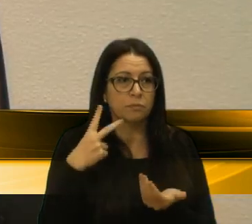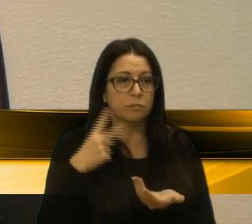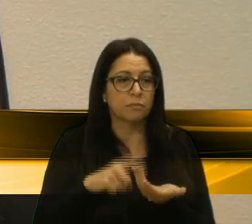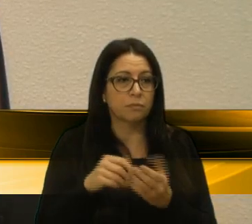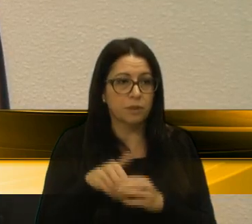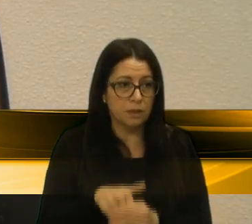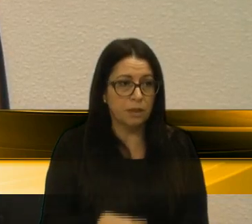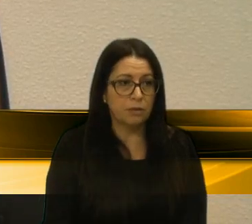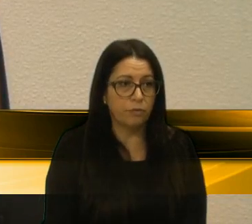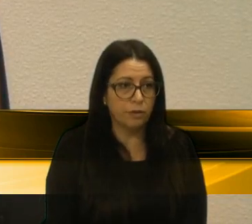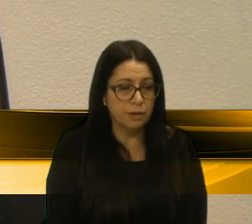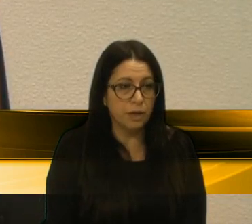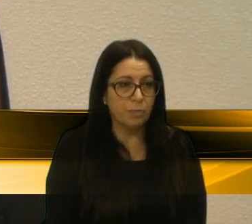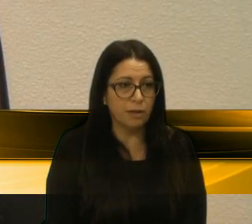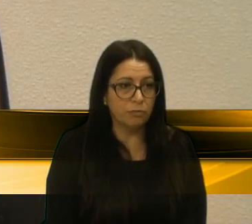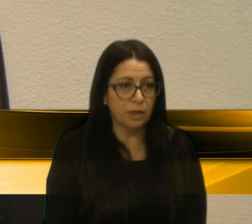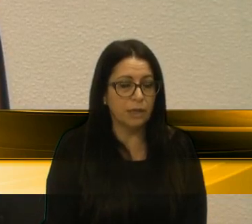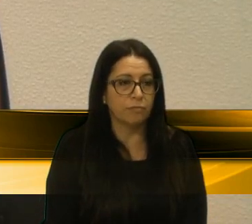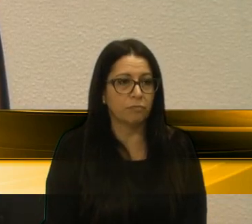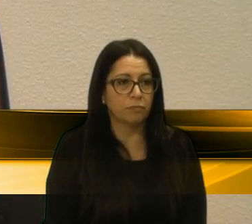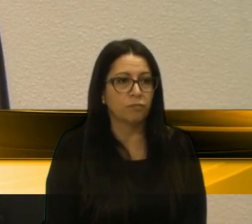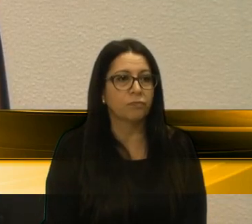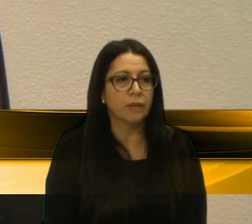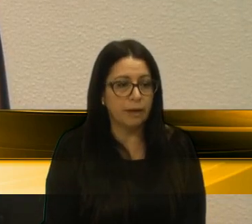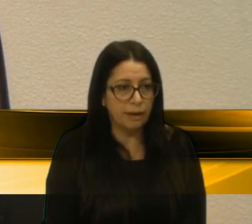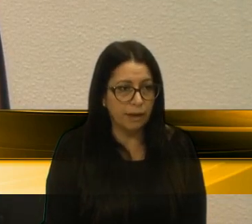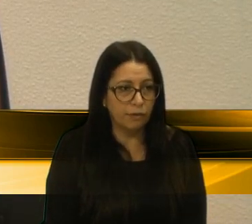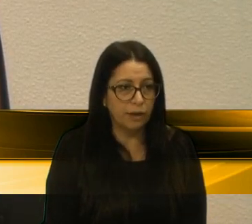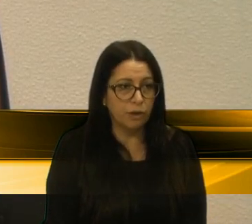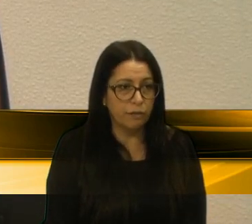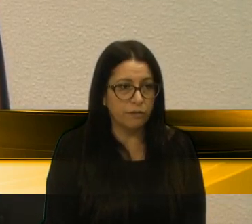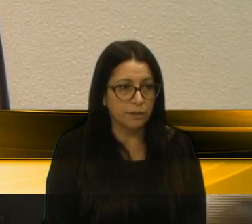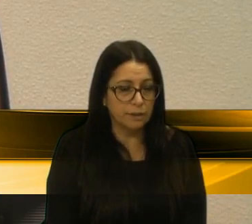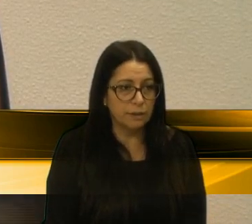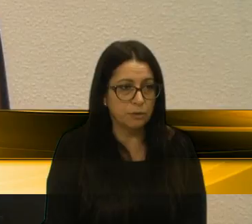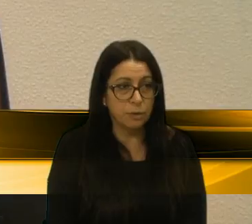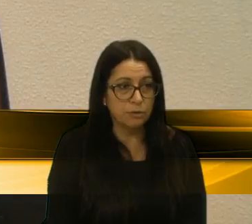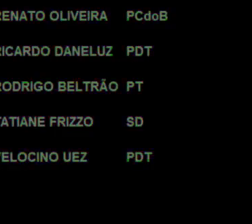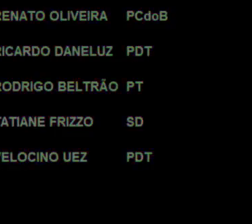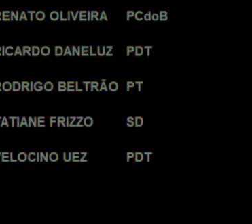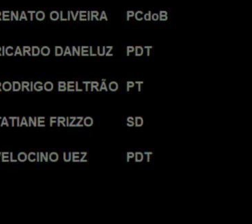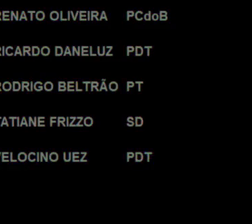Solicito aos vereadores que registrem seus votos.